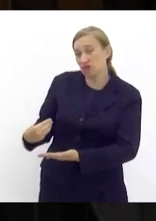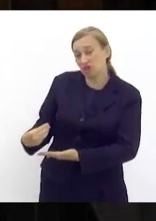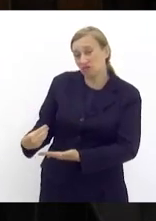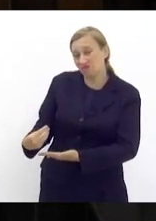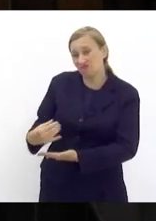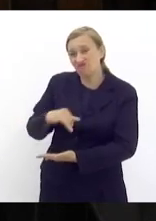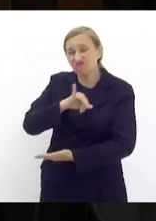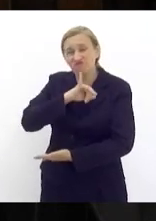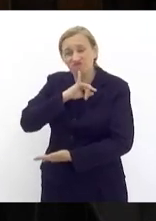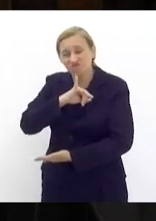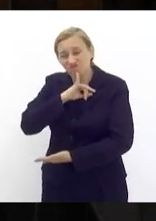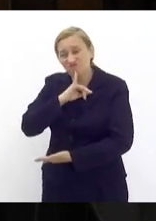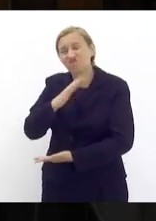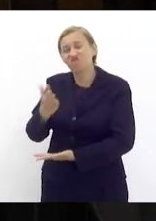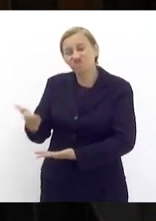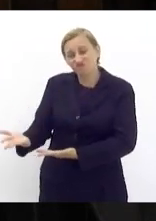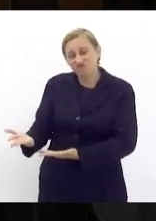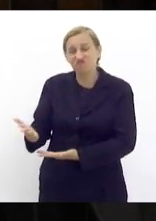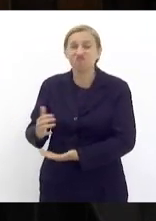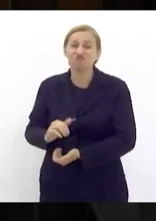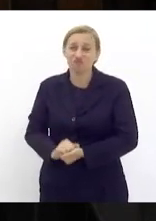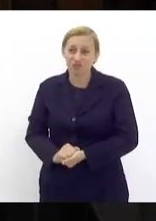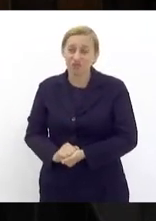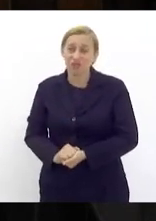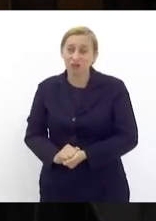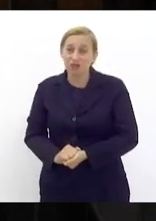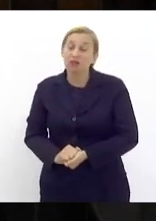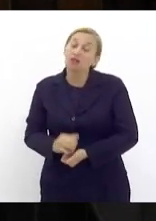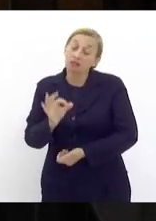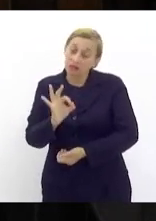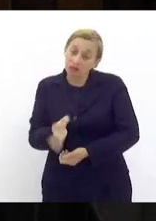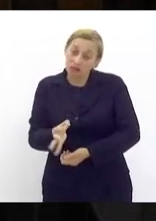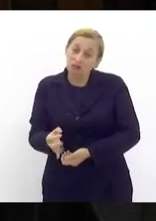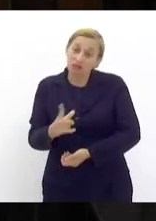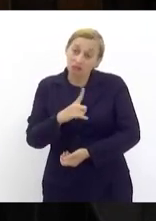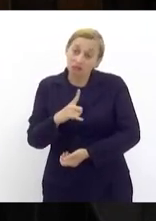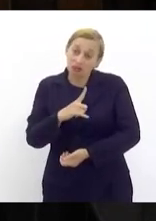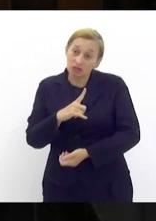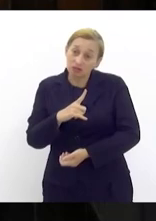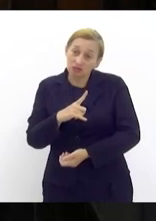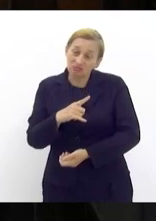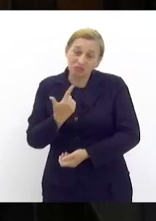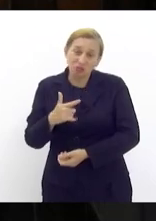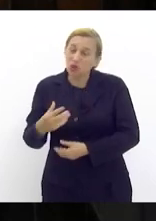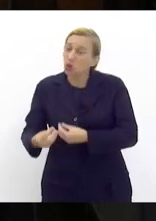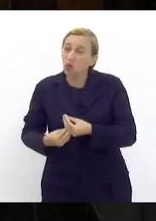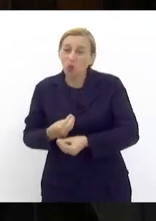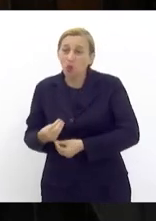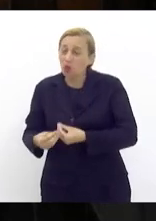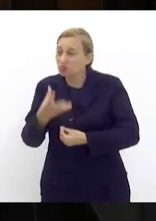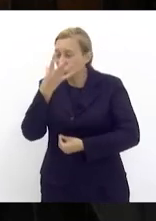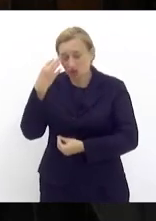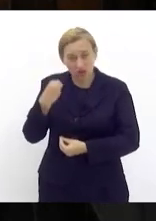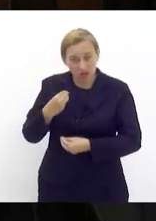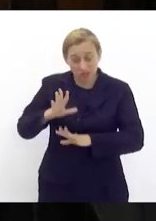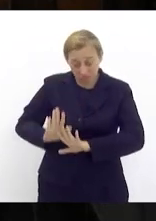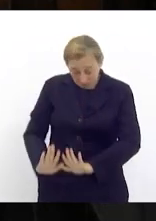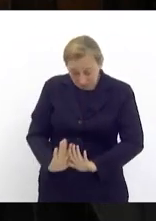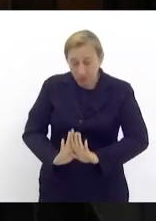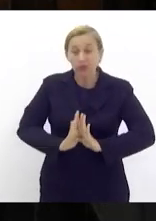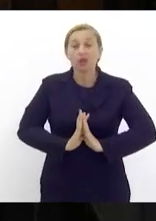essa grande ferida dentro do seu coração e que eu tenho absoluta certeza que será incurável durante toda a vida.